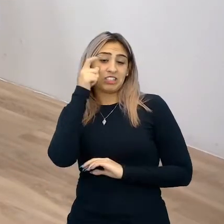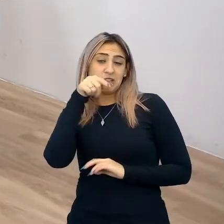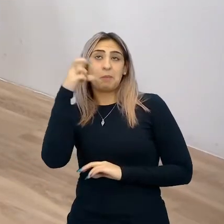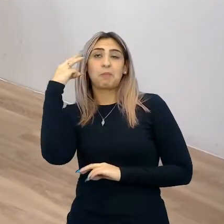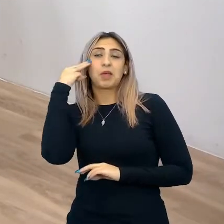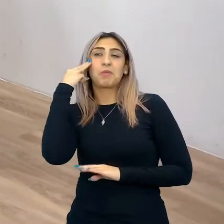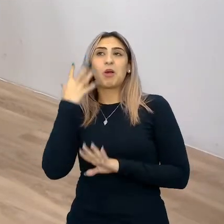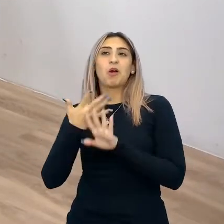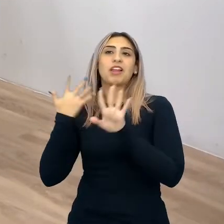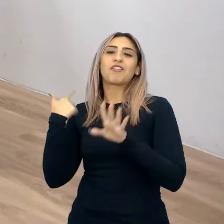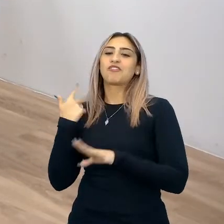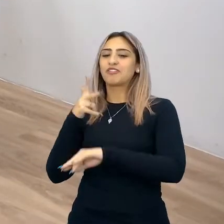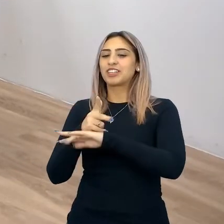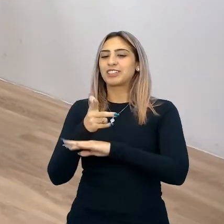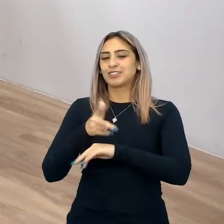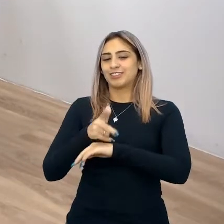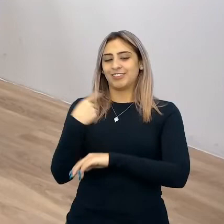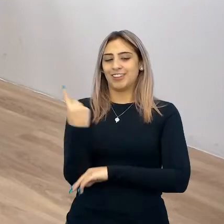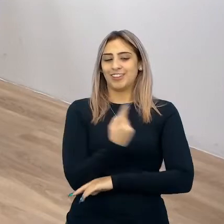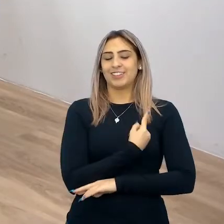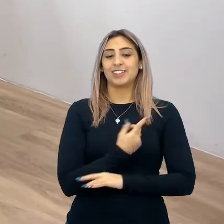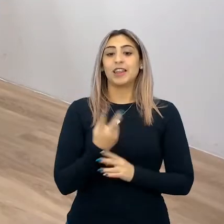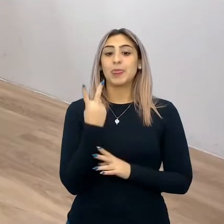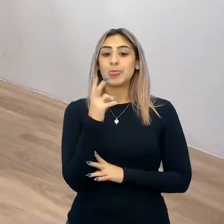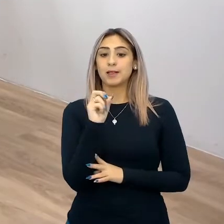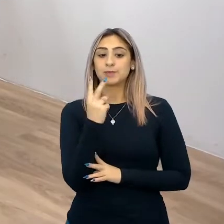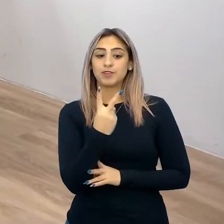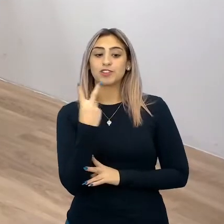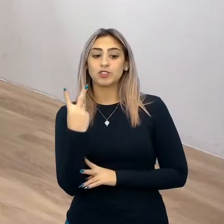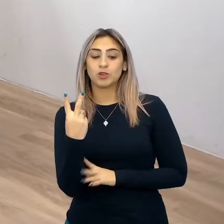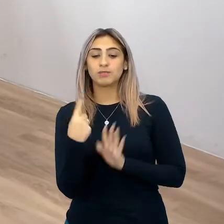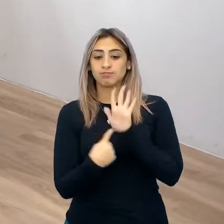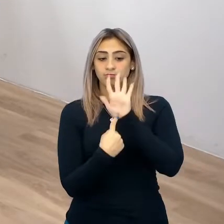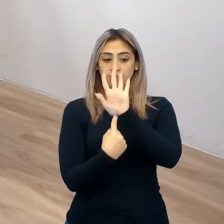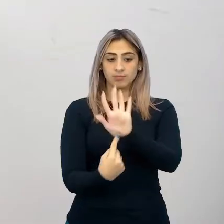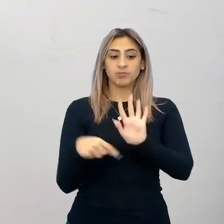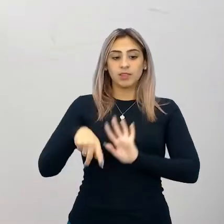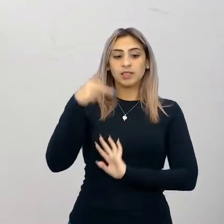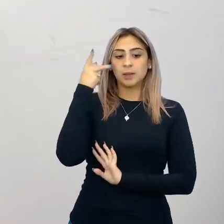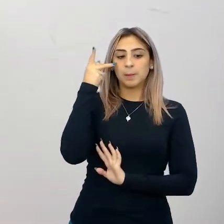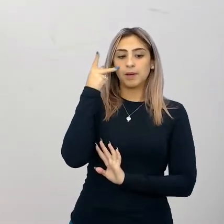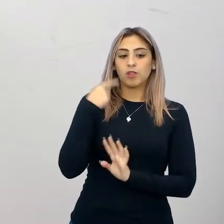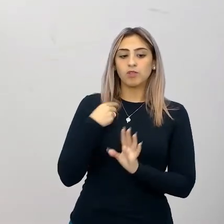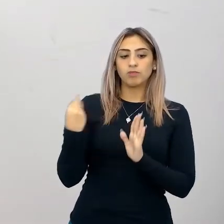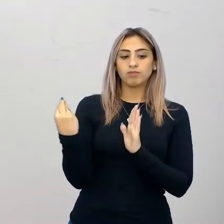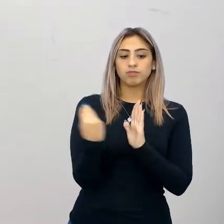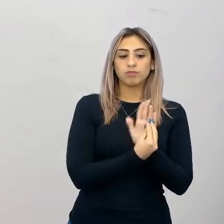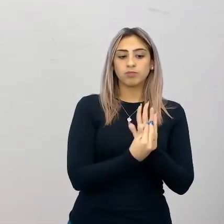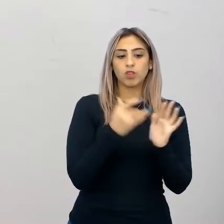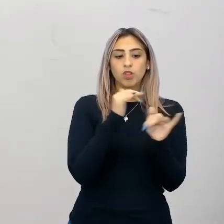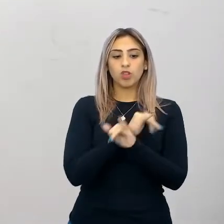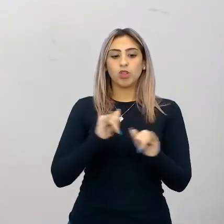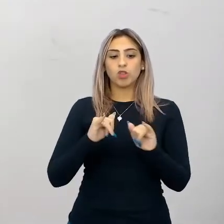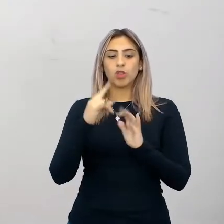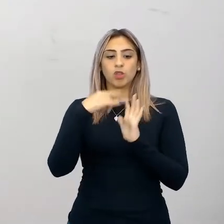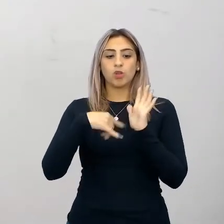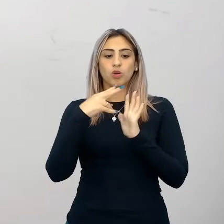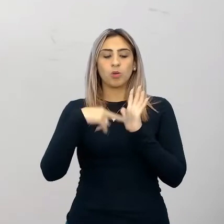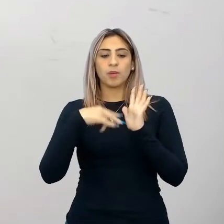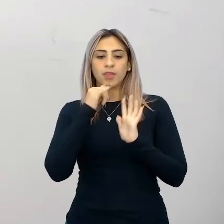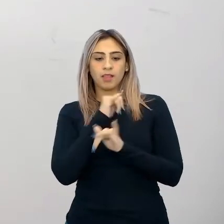né? E o que acontece? Em 2022, na Mostra de Cinema de São Paulo, foi lançado o documentário dos Racionais